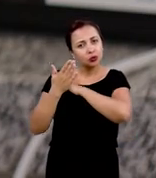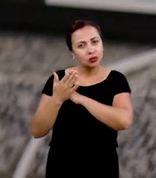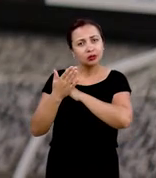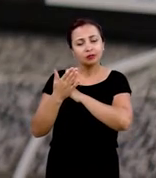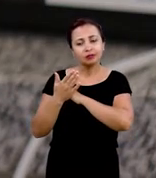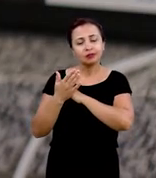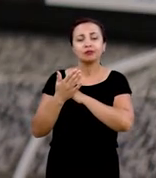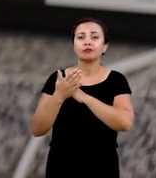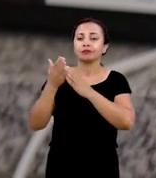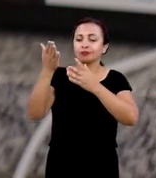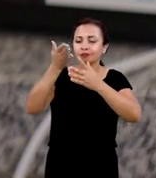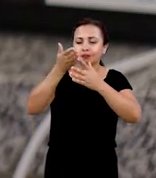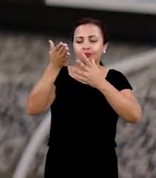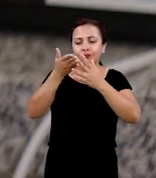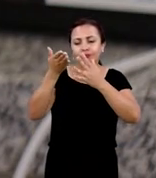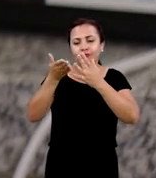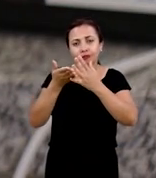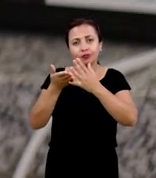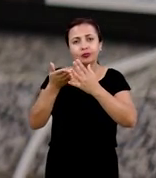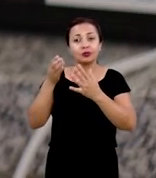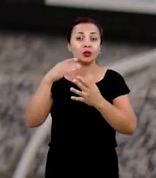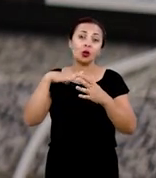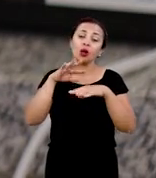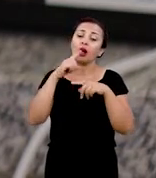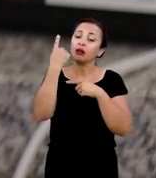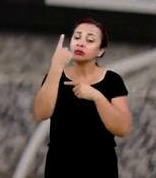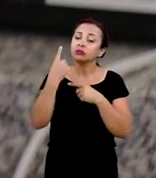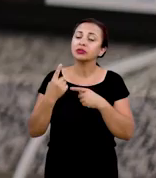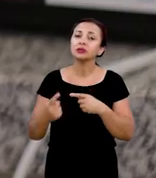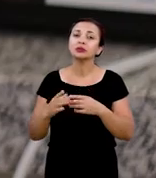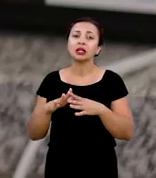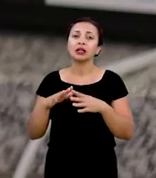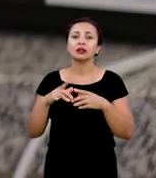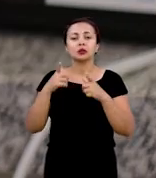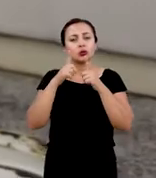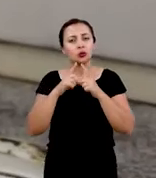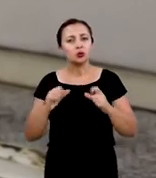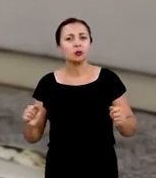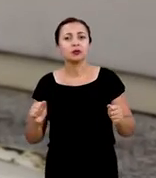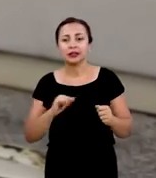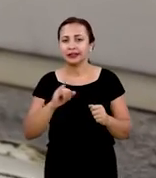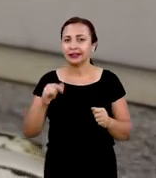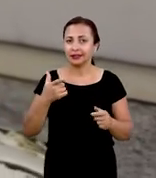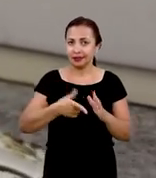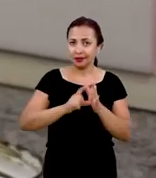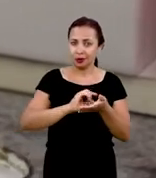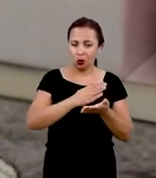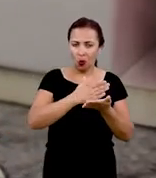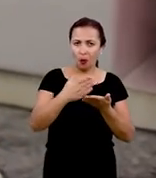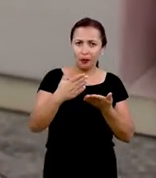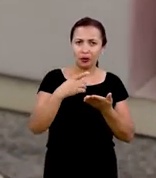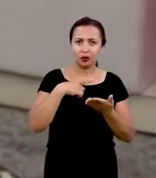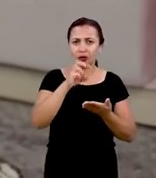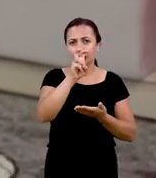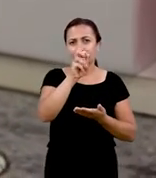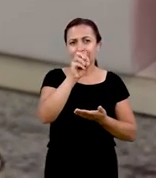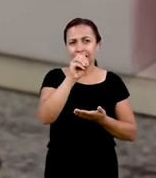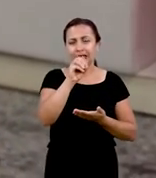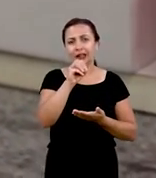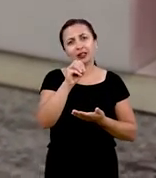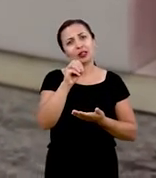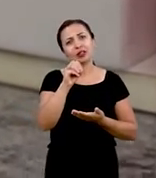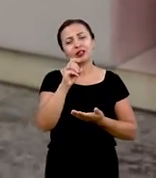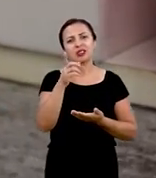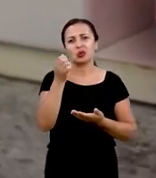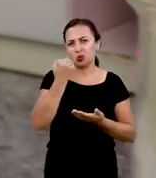gente cada vez mais esse extrato sendo purificado. Então, se eu tinha inicialmente no extrato 500